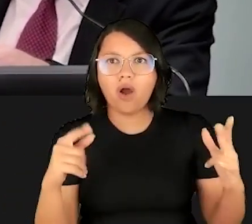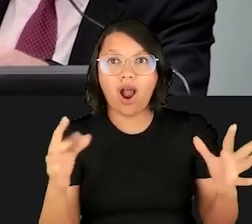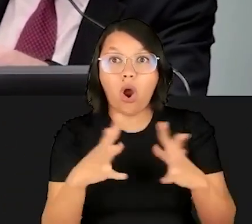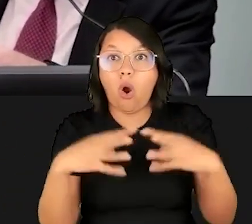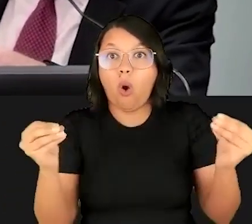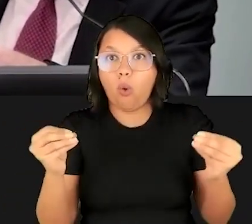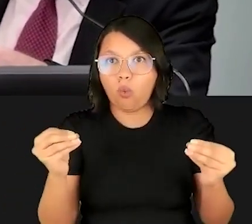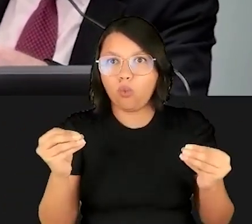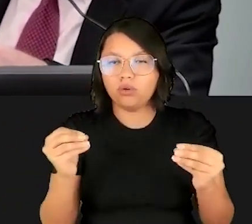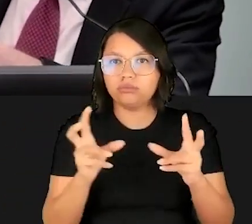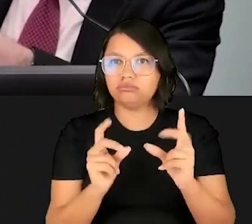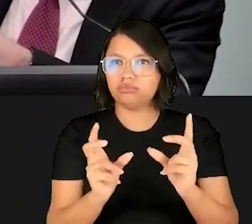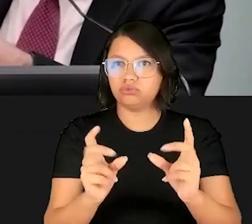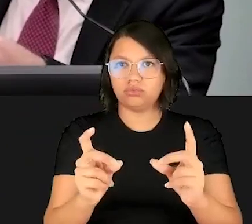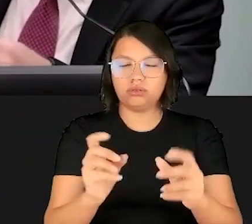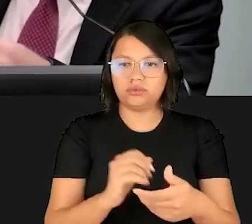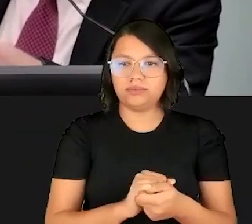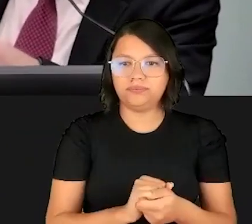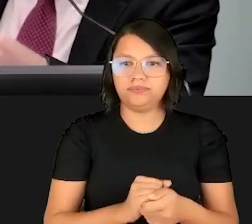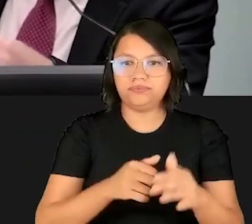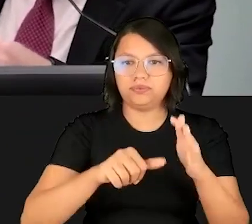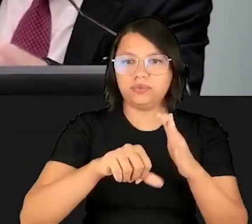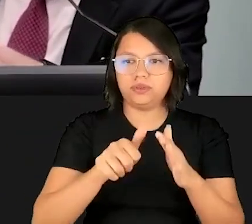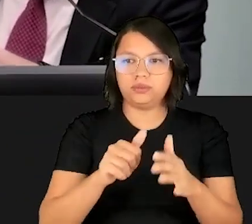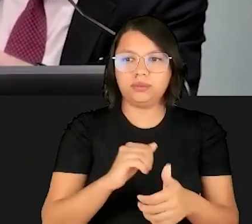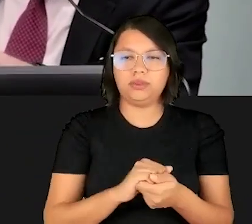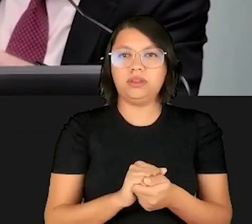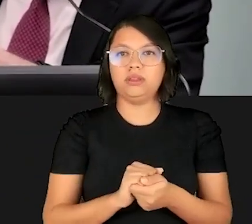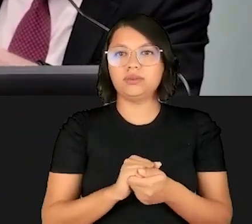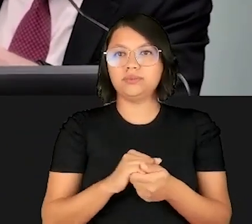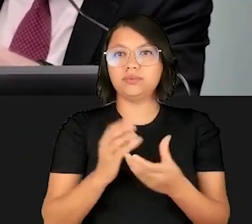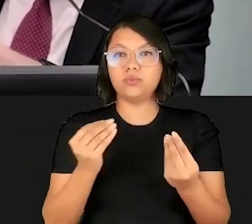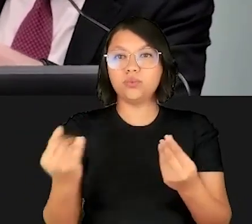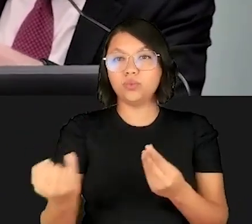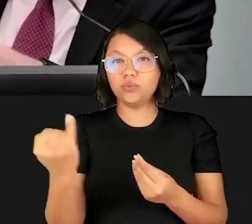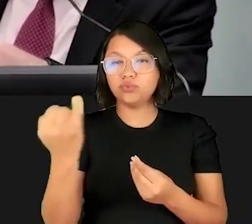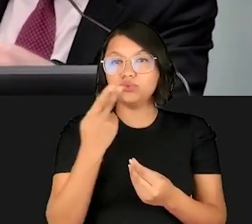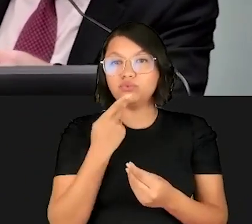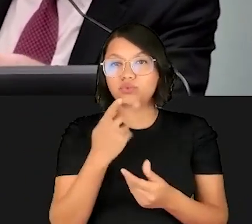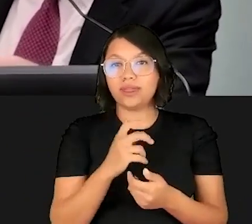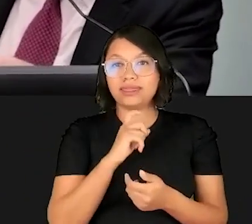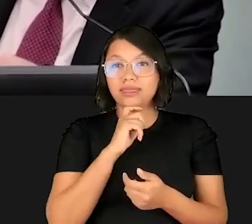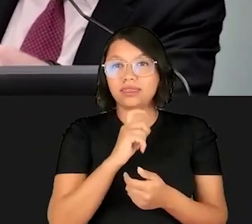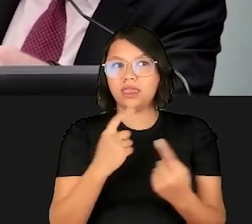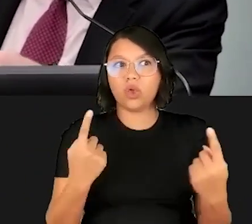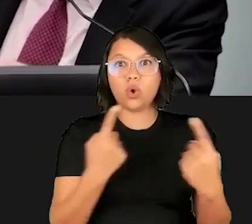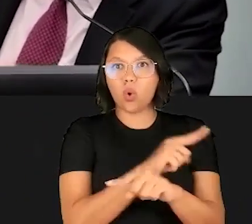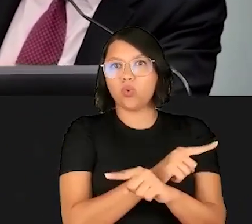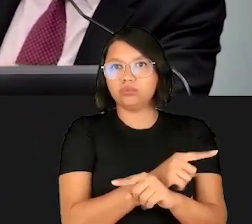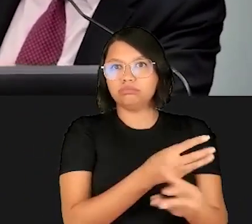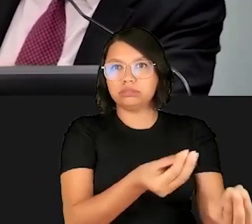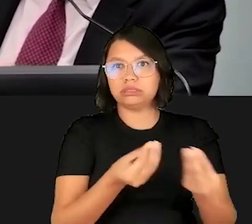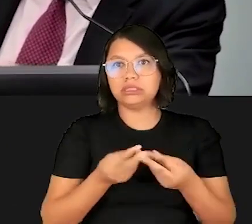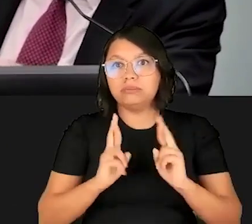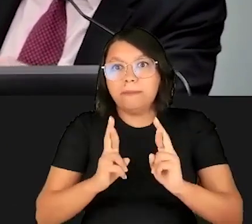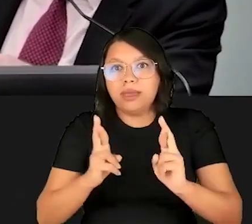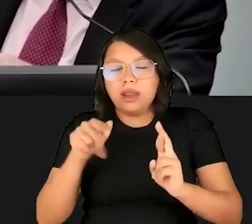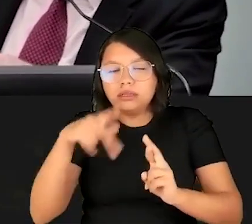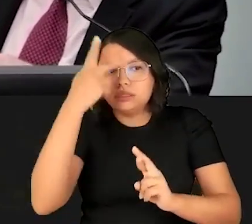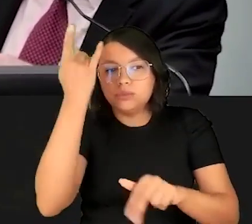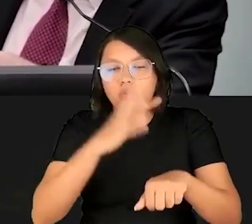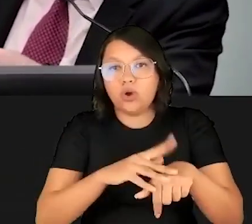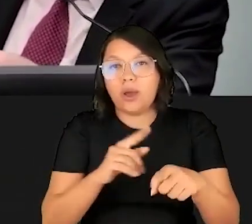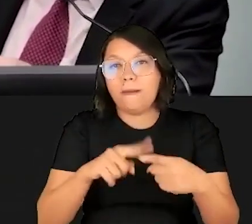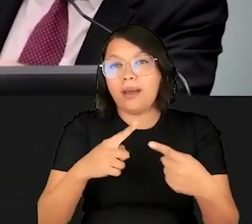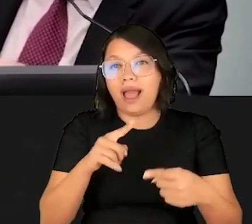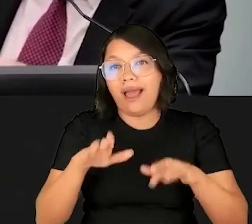câncer, né? Primeiro, acho que é muito relevante a gente dizer que ninguém é contra trazer esperança ao paciente, mas às